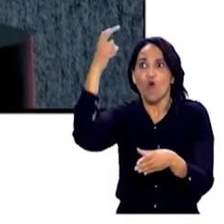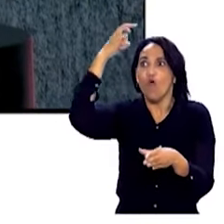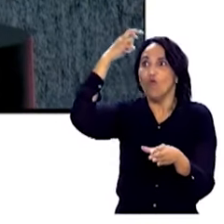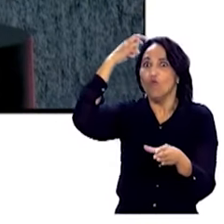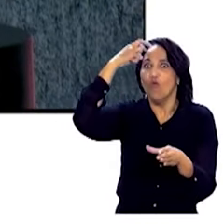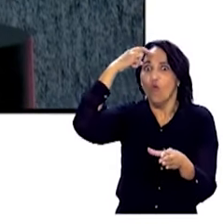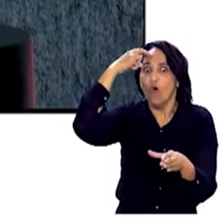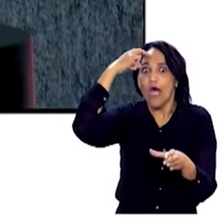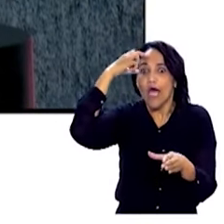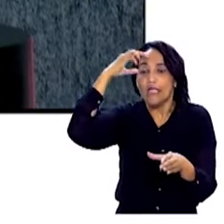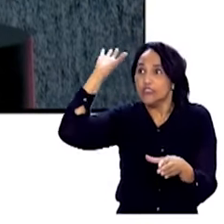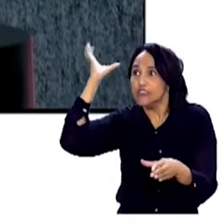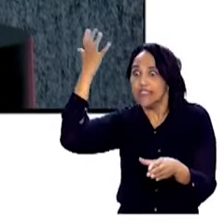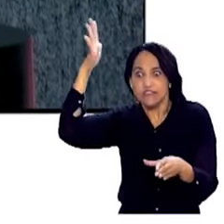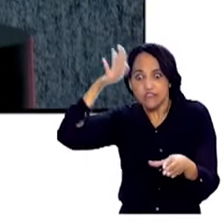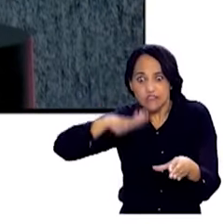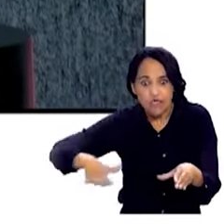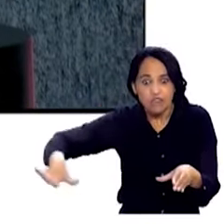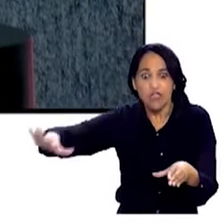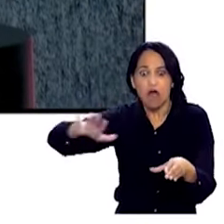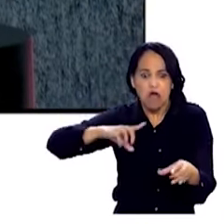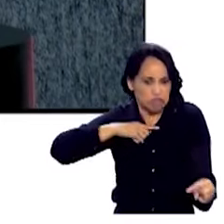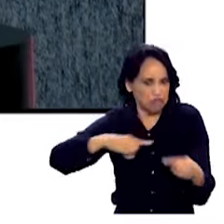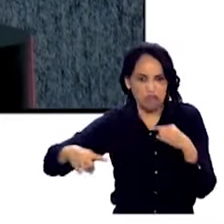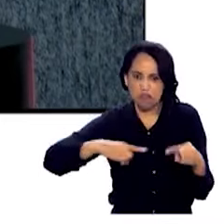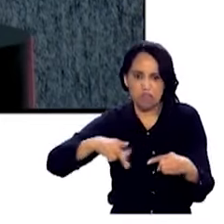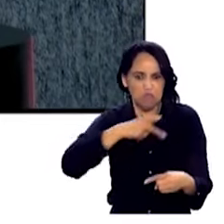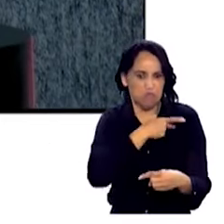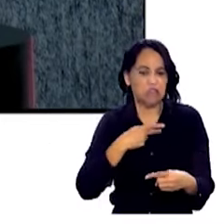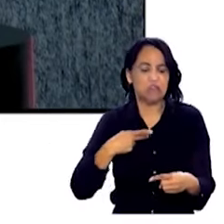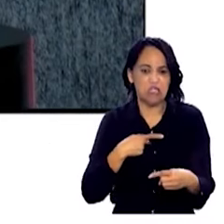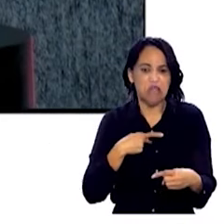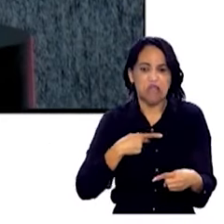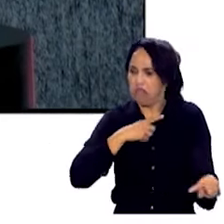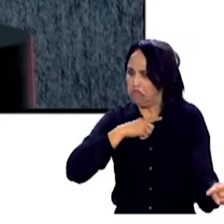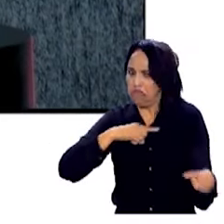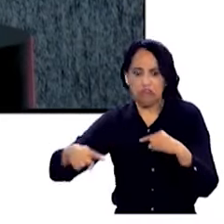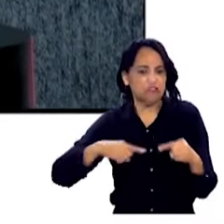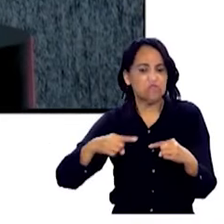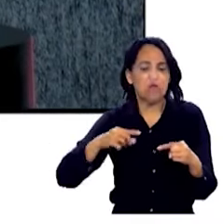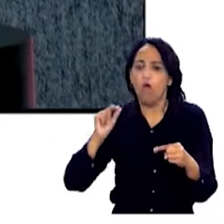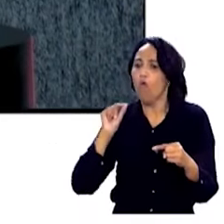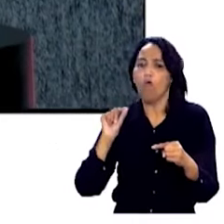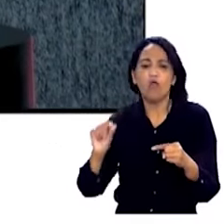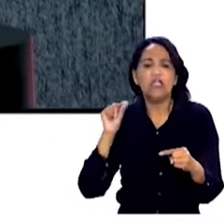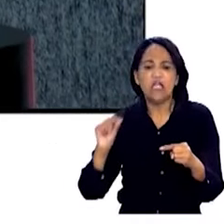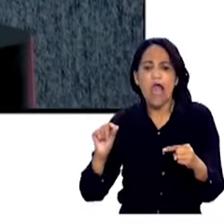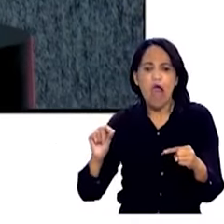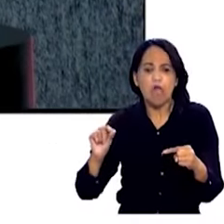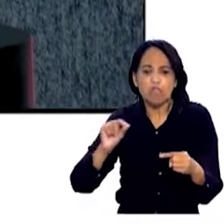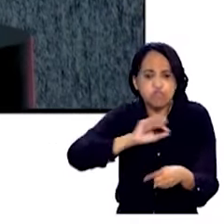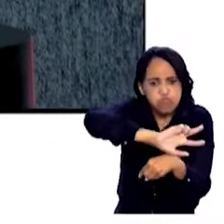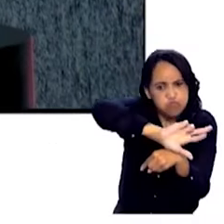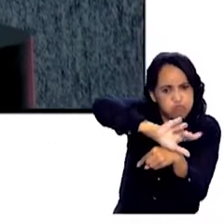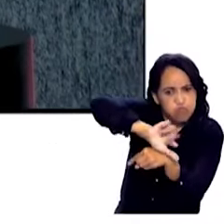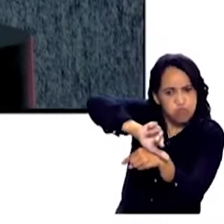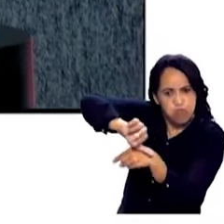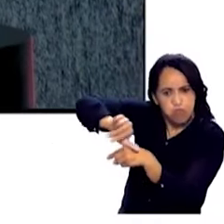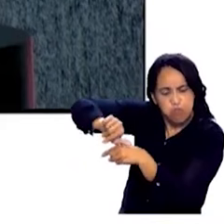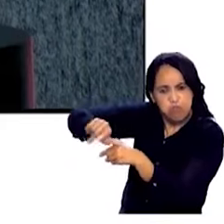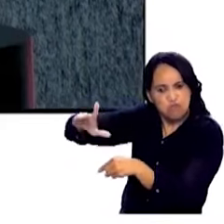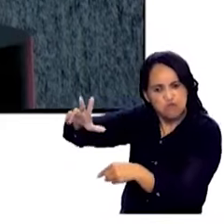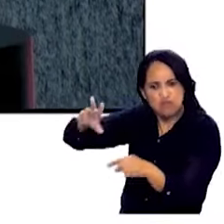obrigatoriedade do precedente nós discutimos O que é racio decidente discutimos O que é opt dicton discutimos O que é distinguish